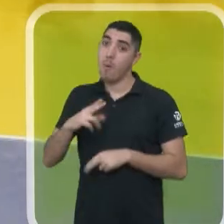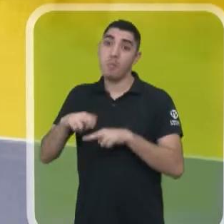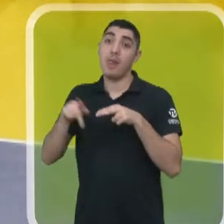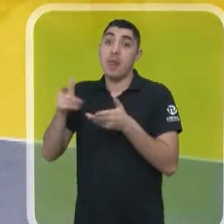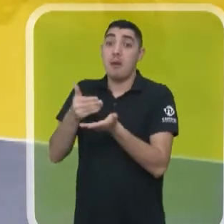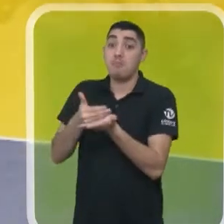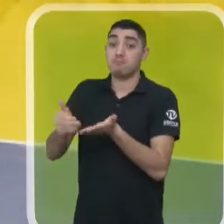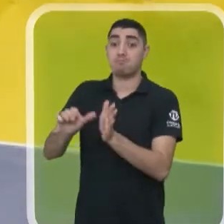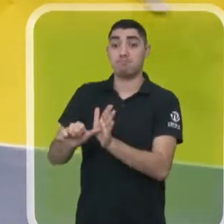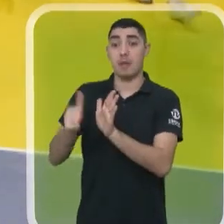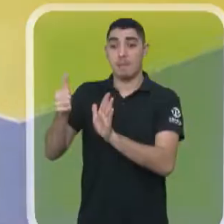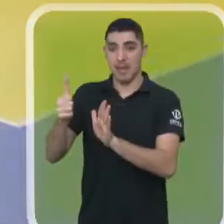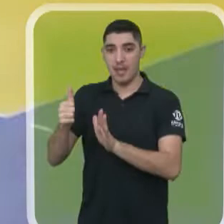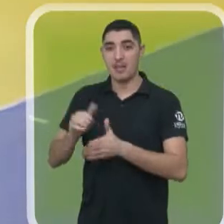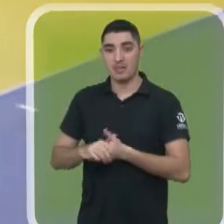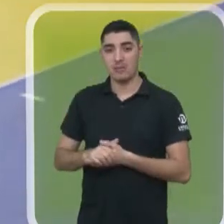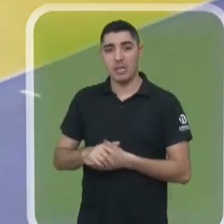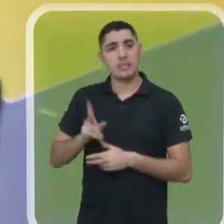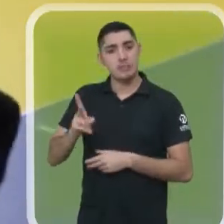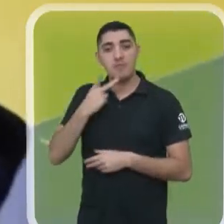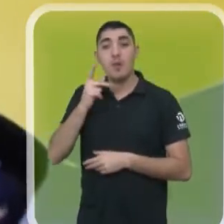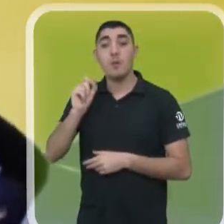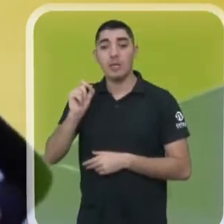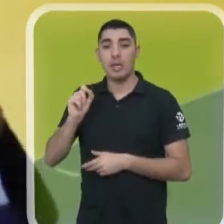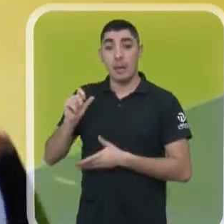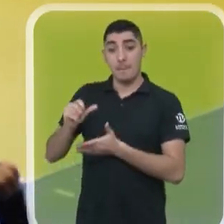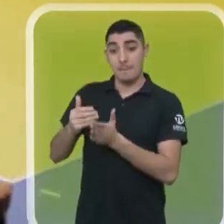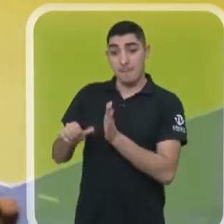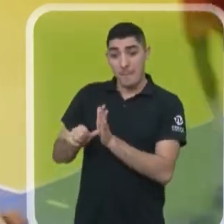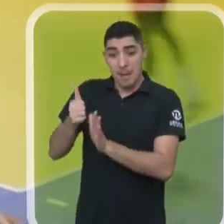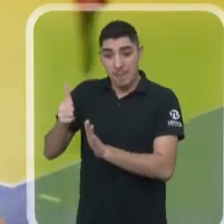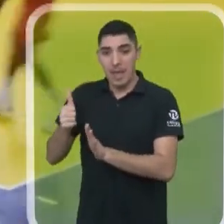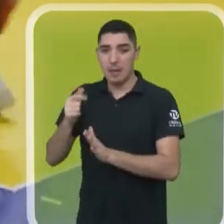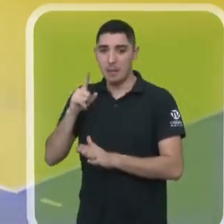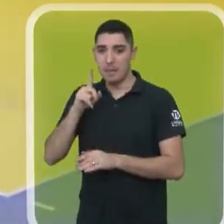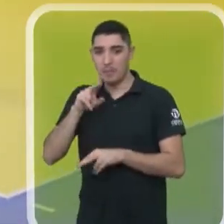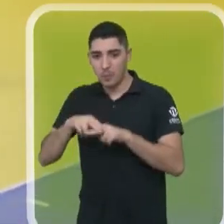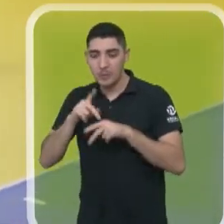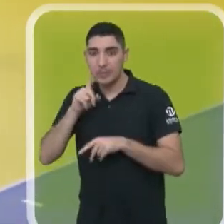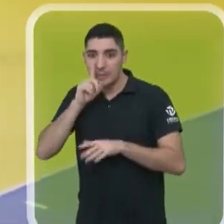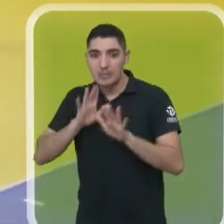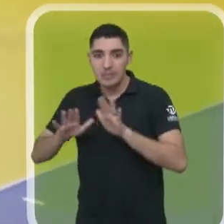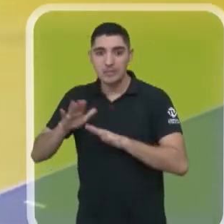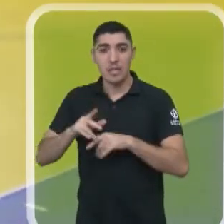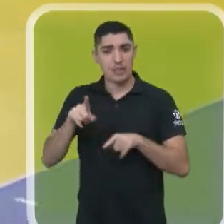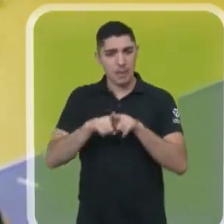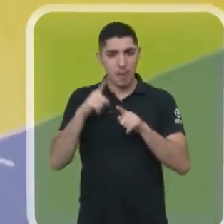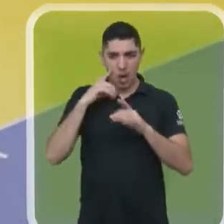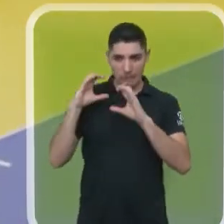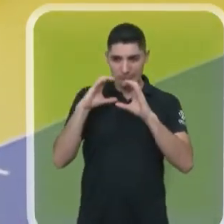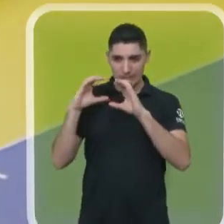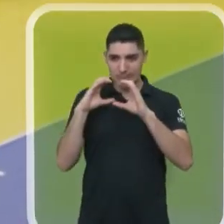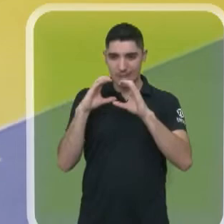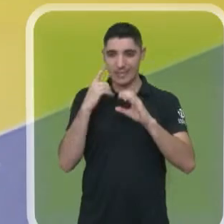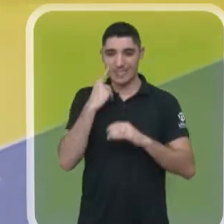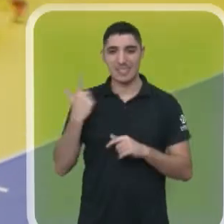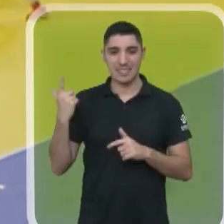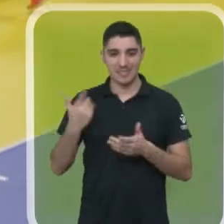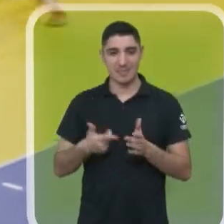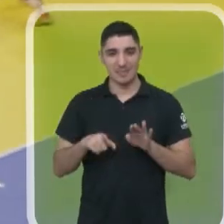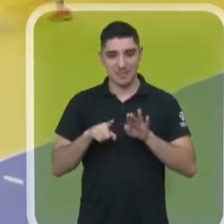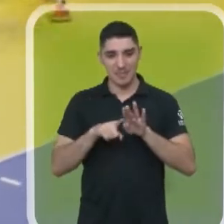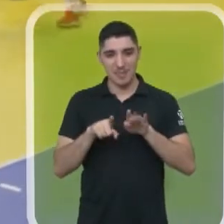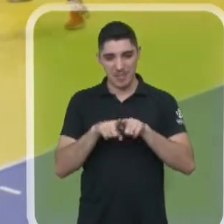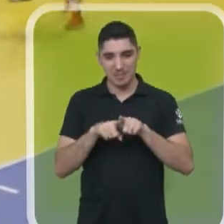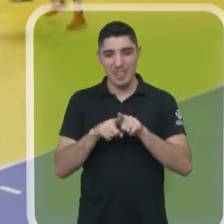a estreia como a gente sempre fala é sempre um pouco mais nervosa né aí as imagens Nossa cana ele também e as imagens do do jogo